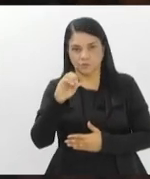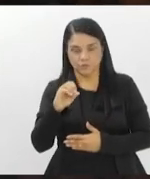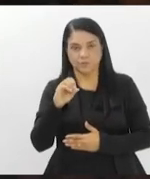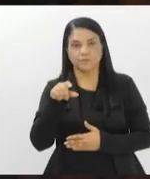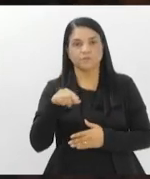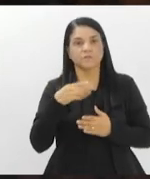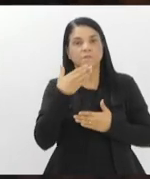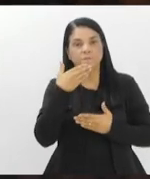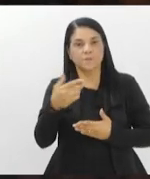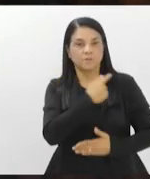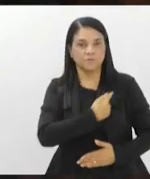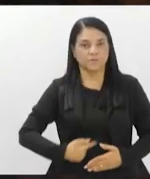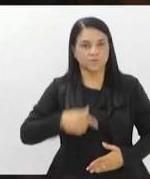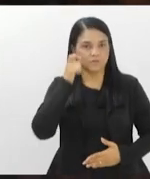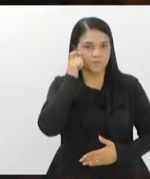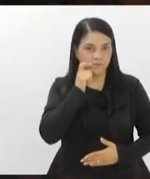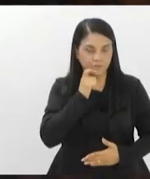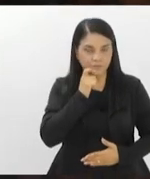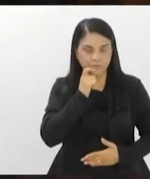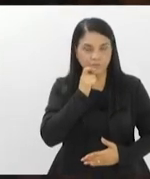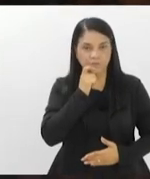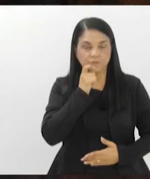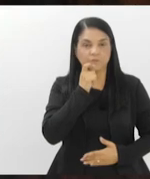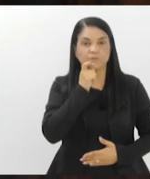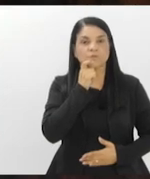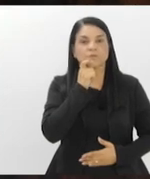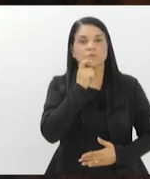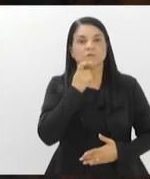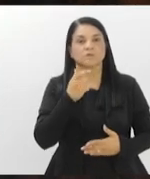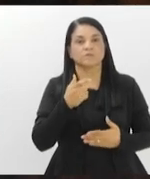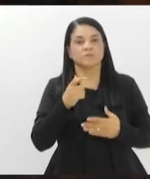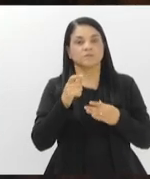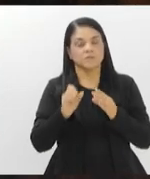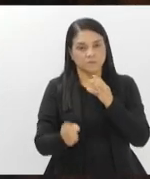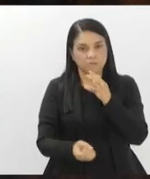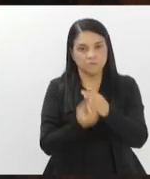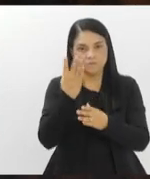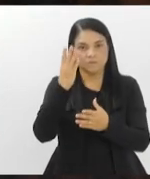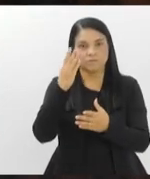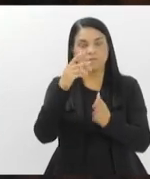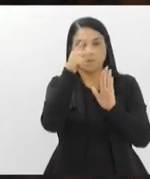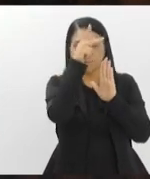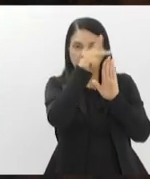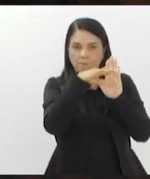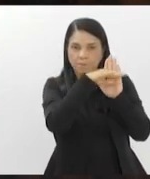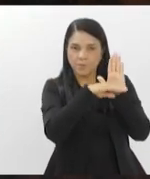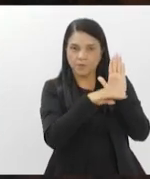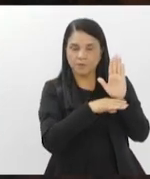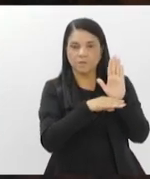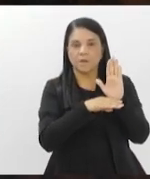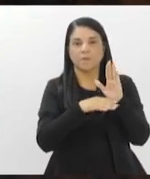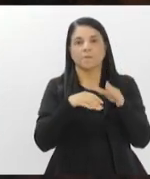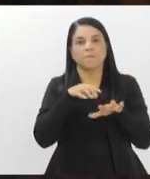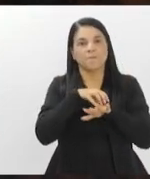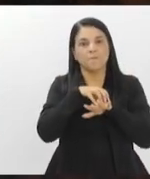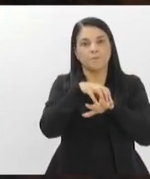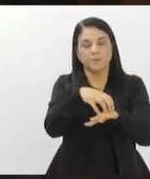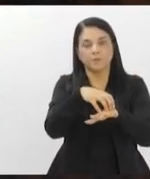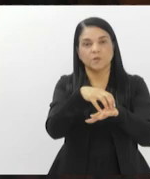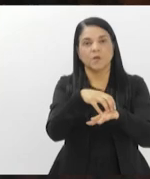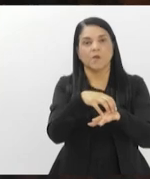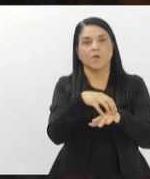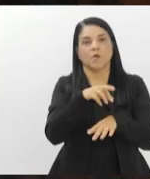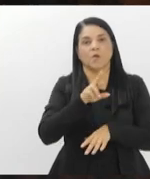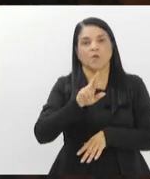solicita ao excelentíssimo senhor governador do estado do Rio de Janeiro, Cláudio Castro, a implantação do programa Patrulha Rural no município de